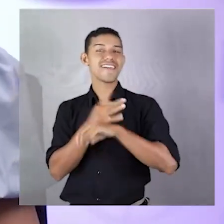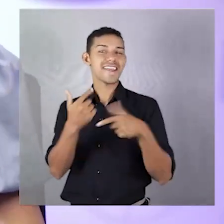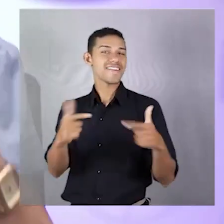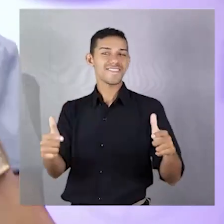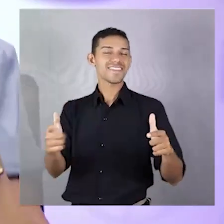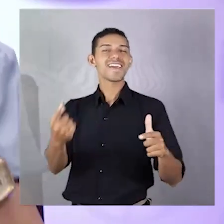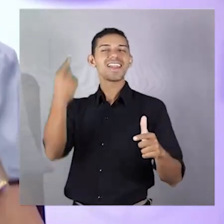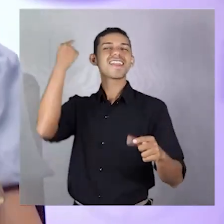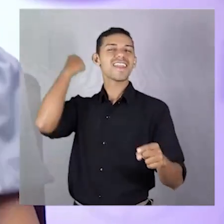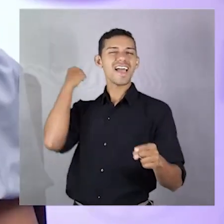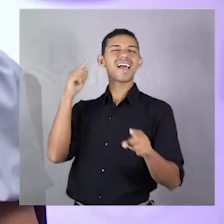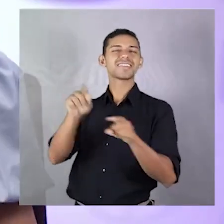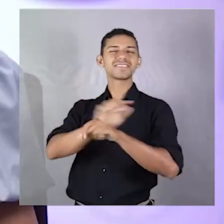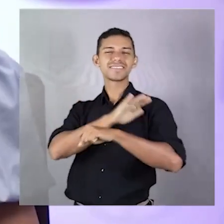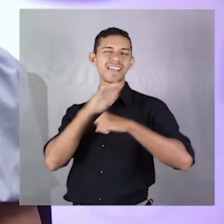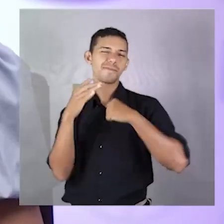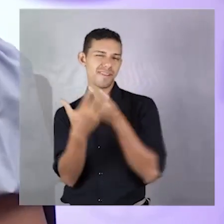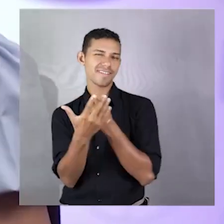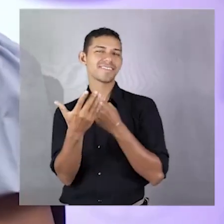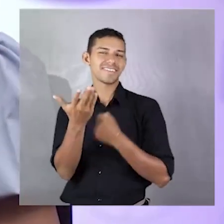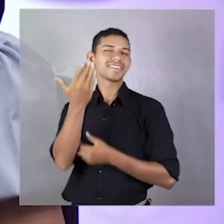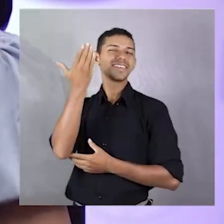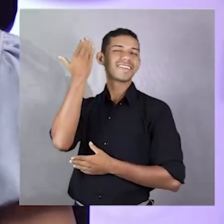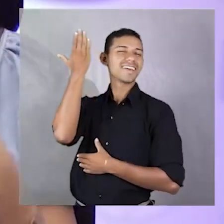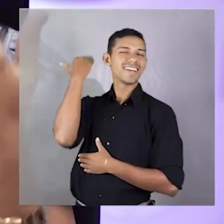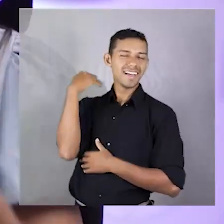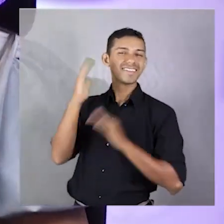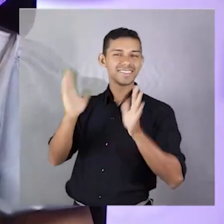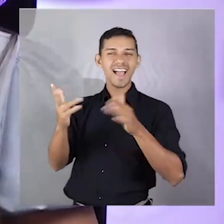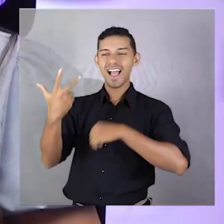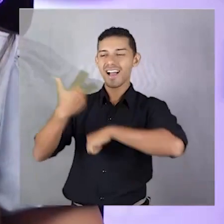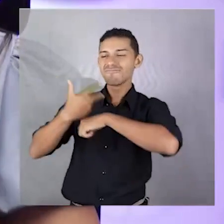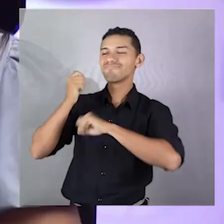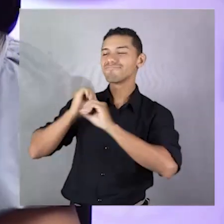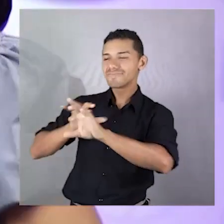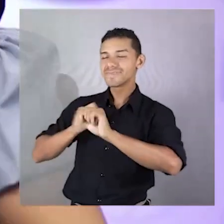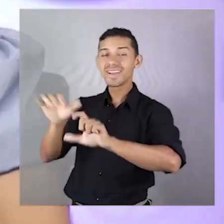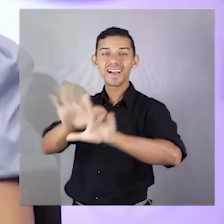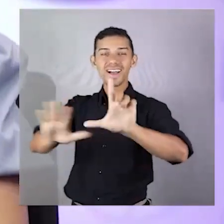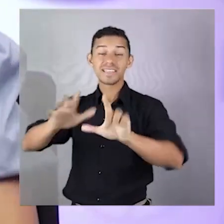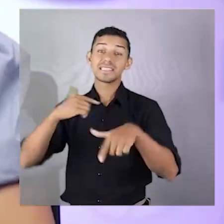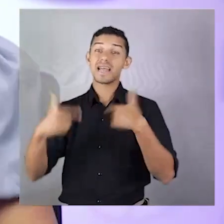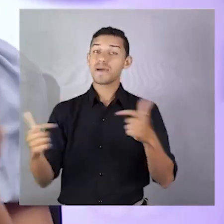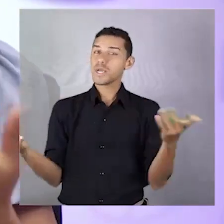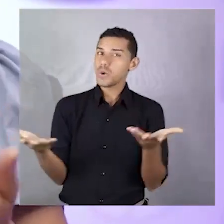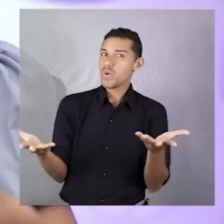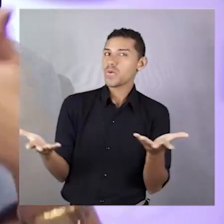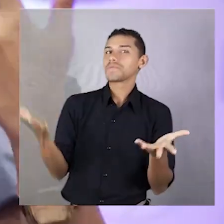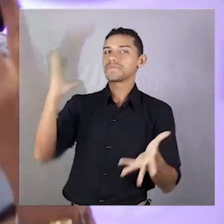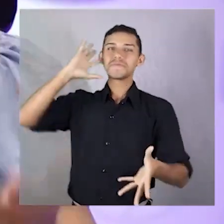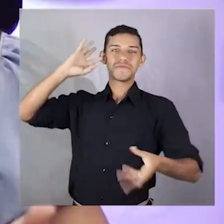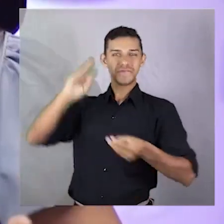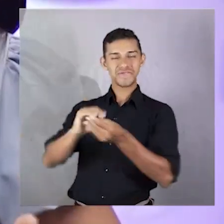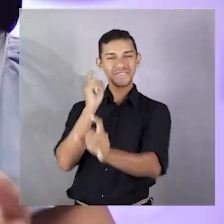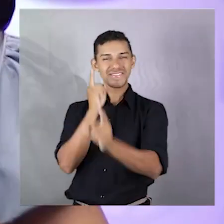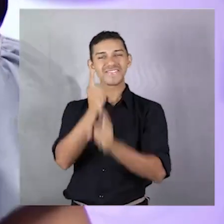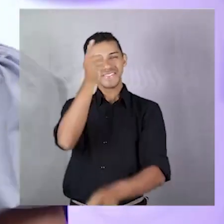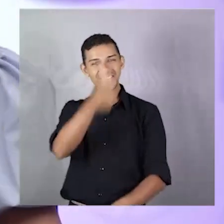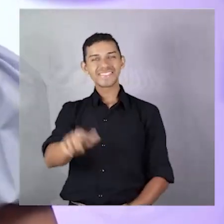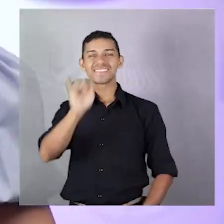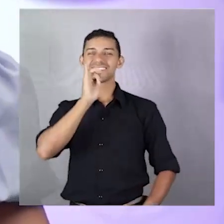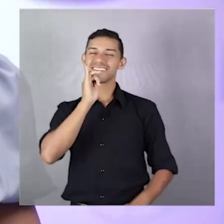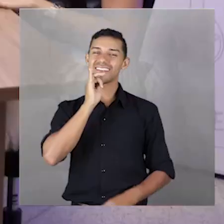Férias, né, na época de pandemia. E aí, esse trabalho hoje, estamos aqui renovando, se revendo,